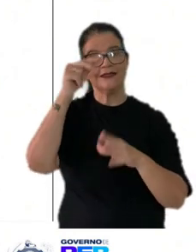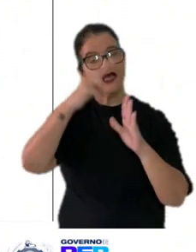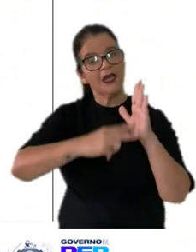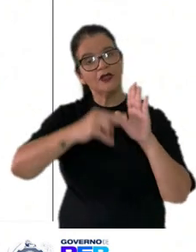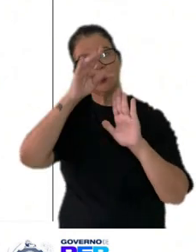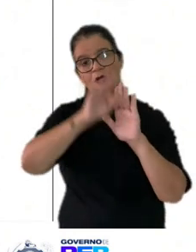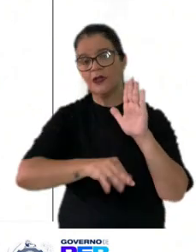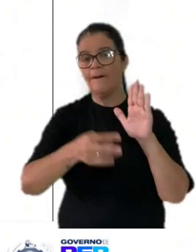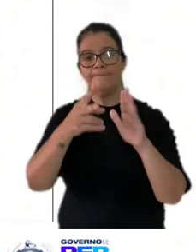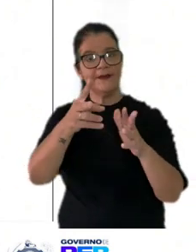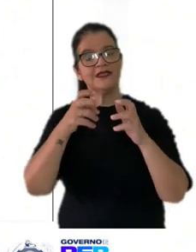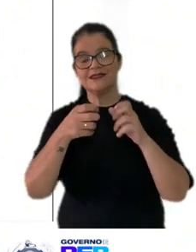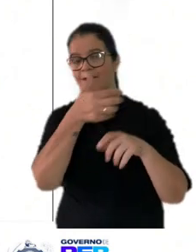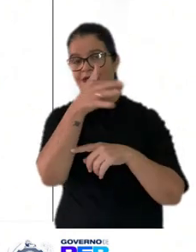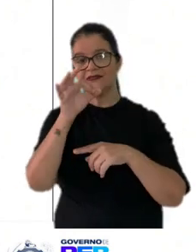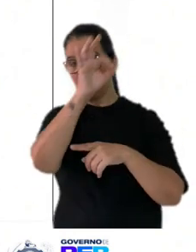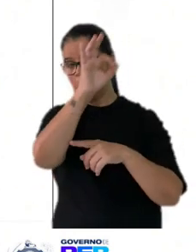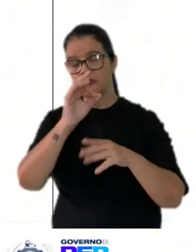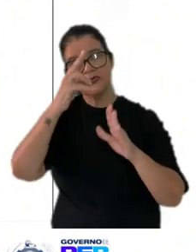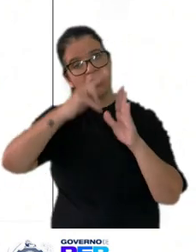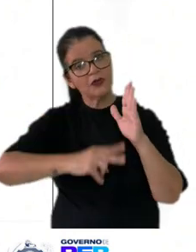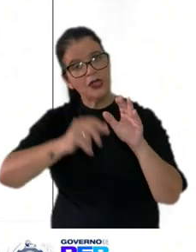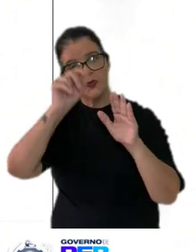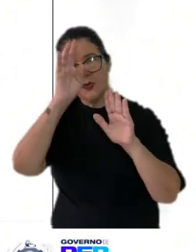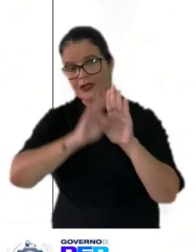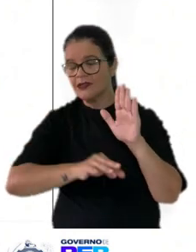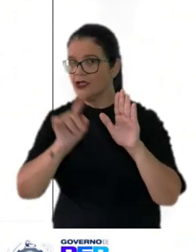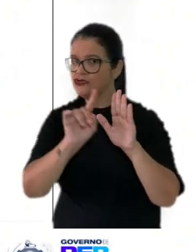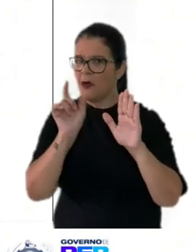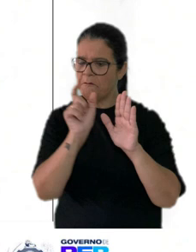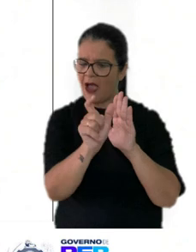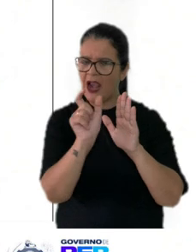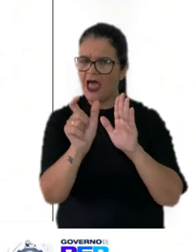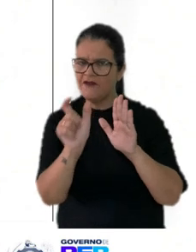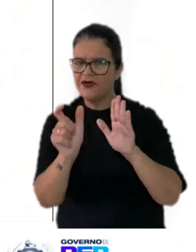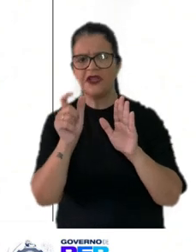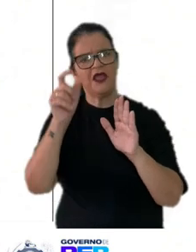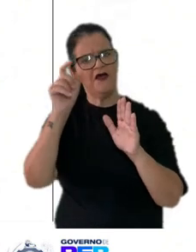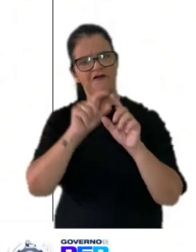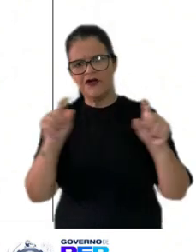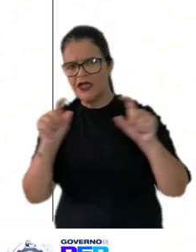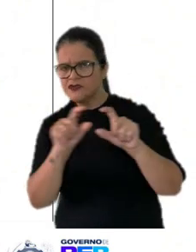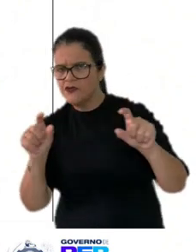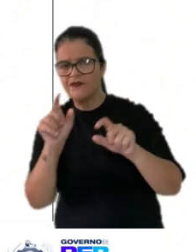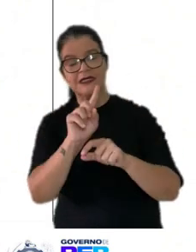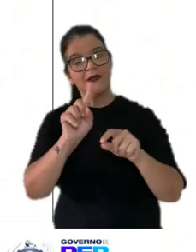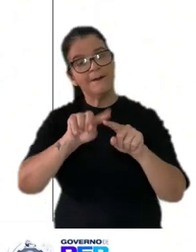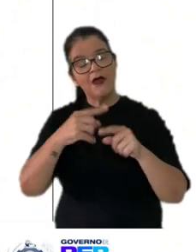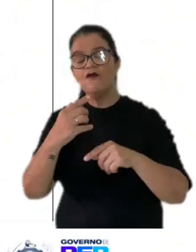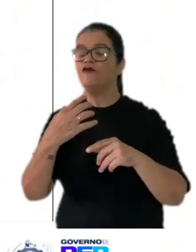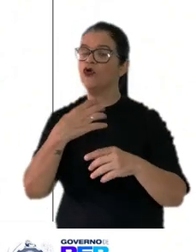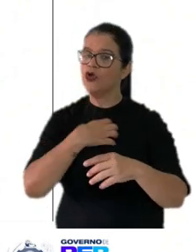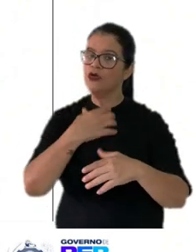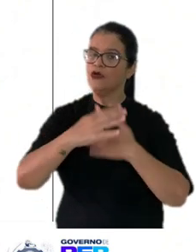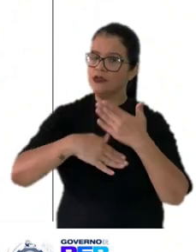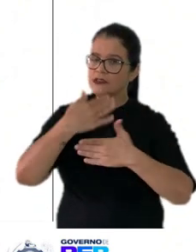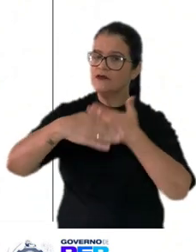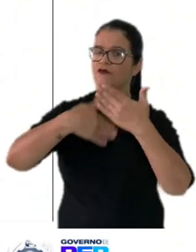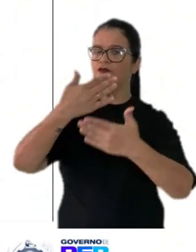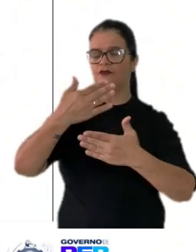leitura de 100% palavrinha por palavrinha frase por frase mas eu fui construindo o sentido a partir das palavras que eu conhecia